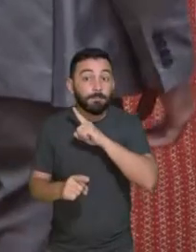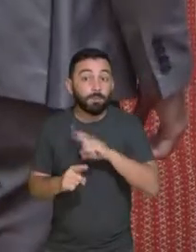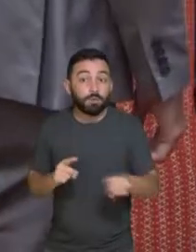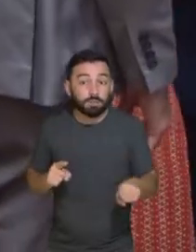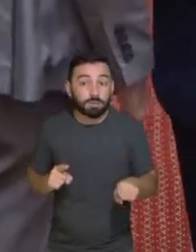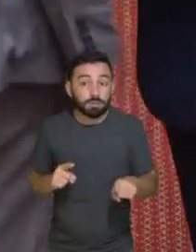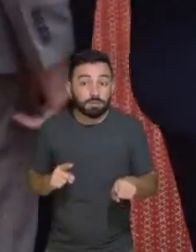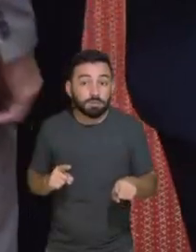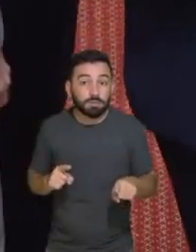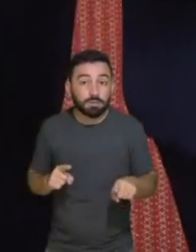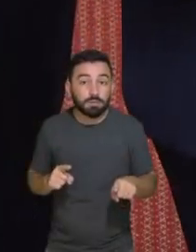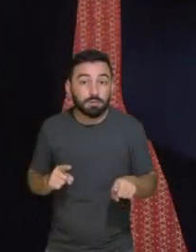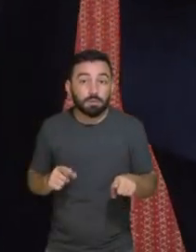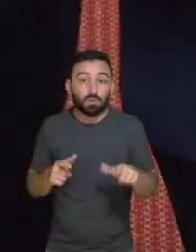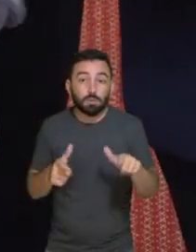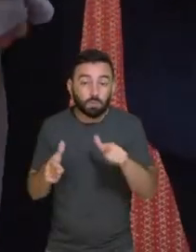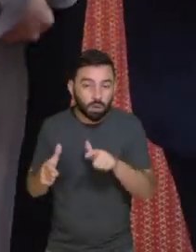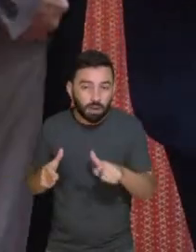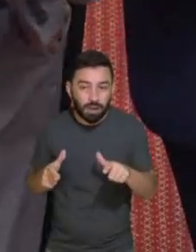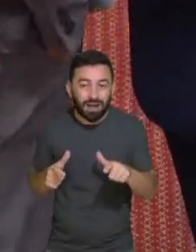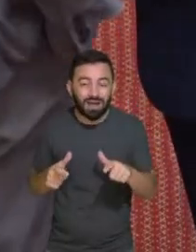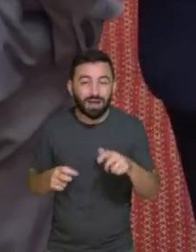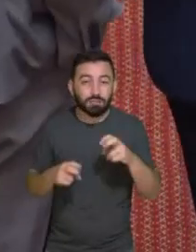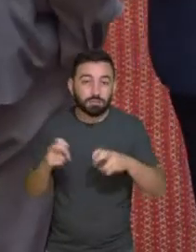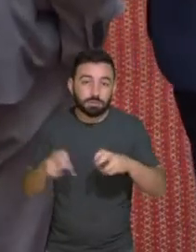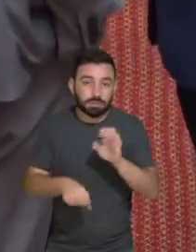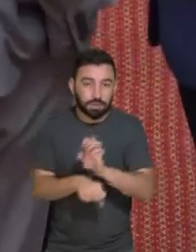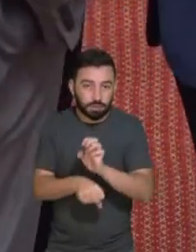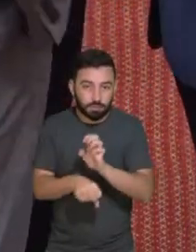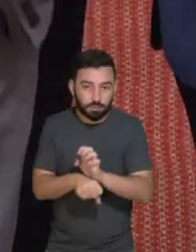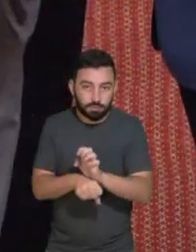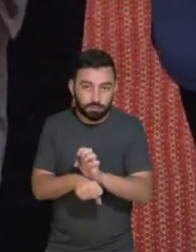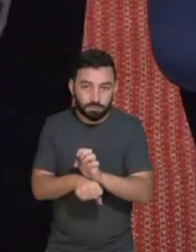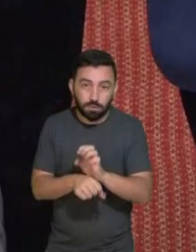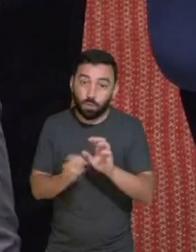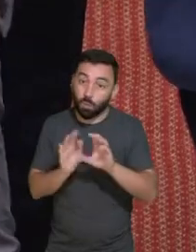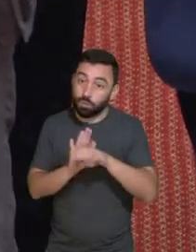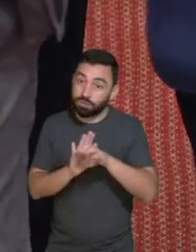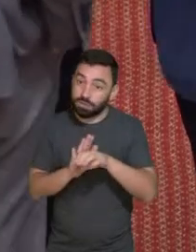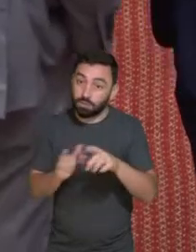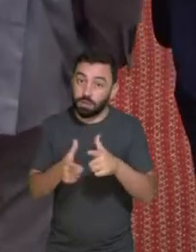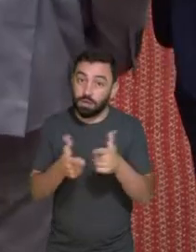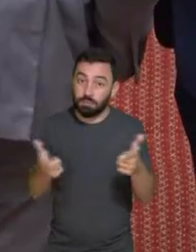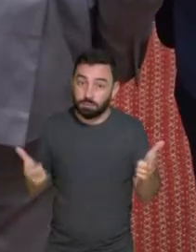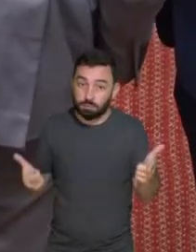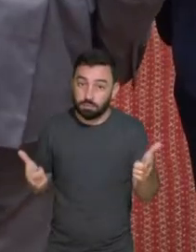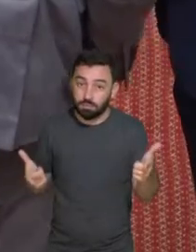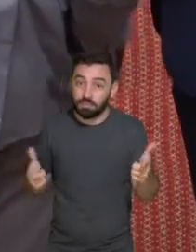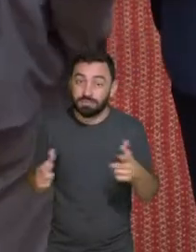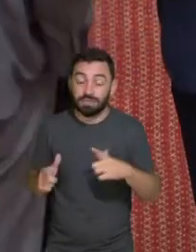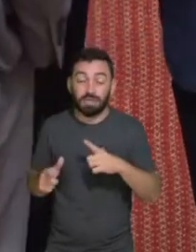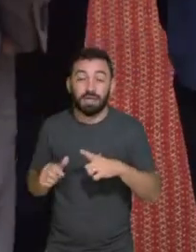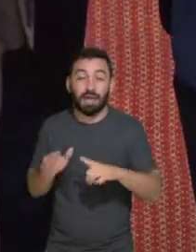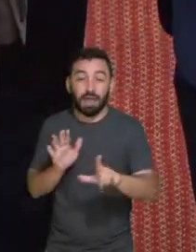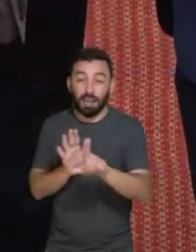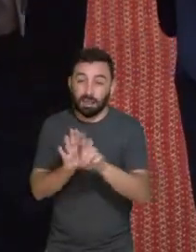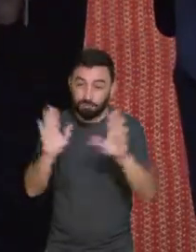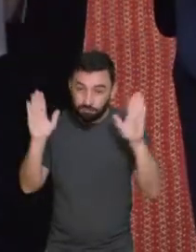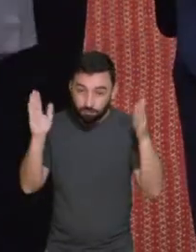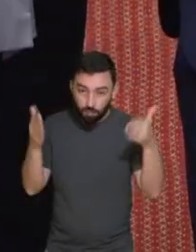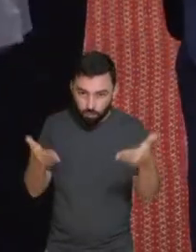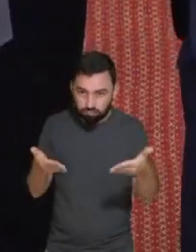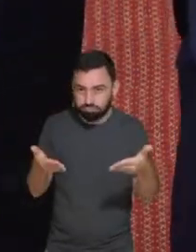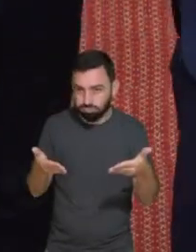em parques do Estado. É um conceito bem amplo, né? A gente tem uma legislação específica sobre